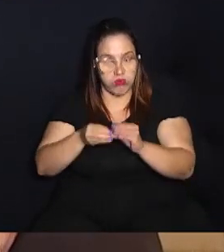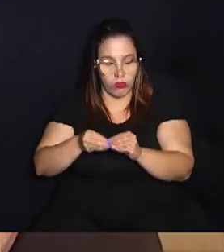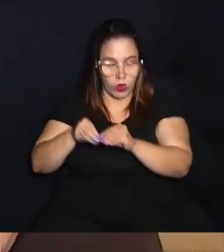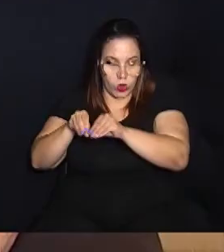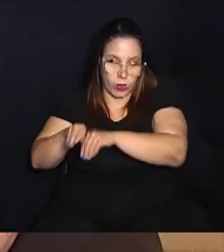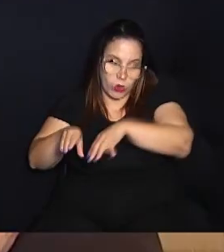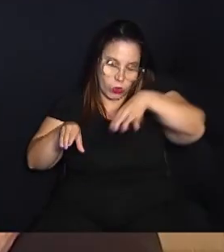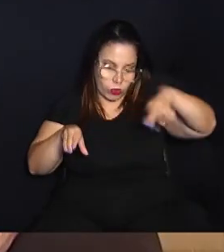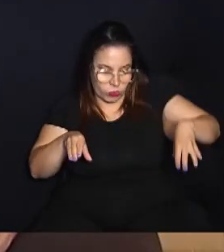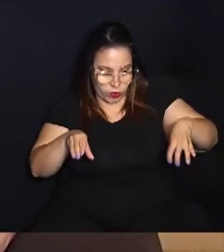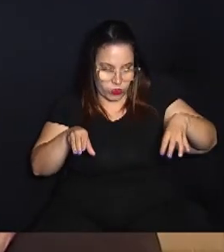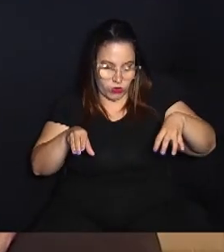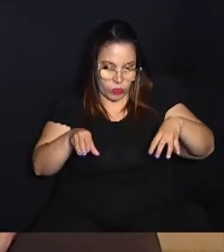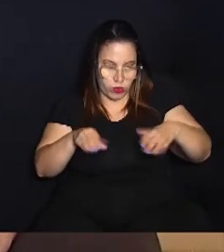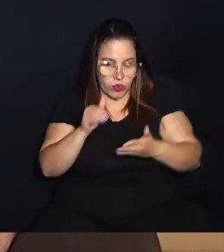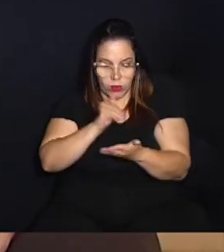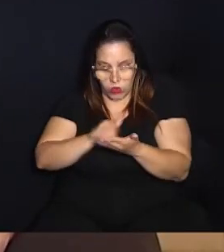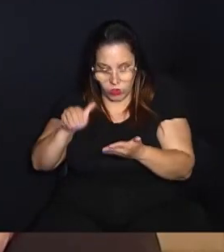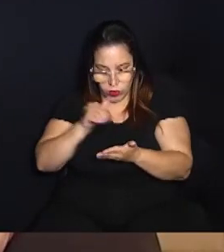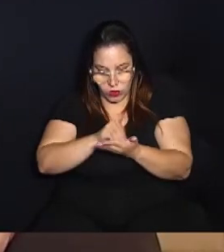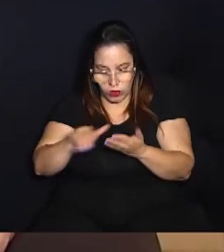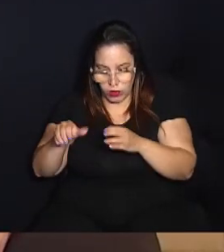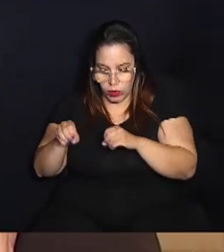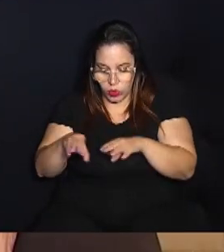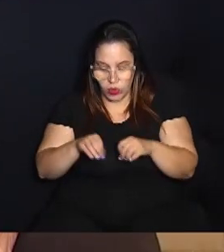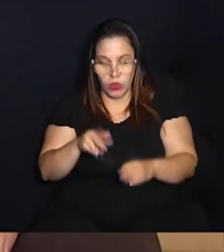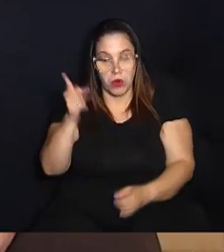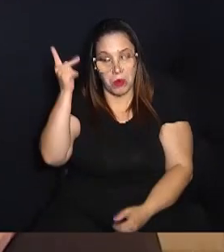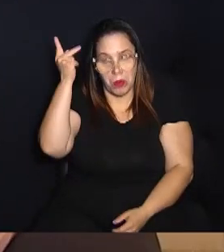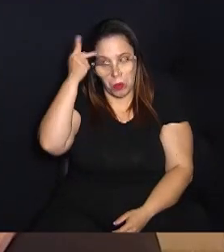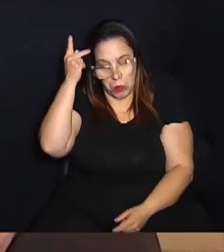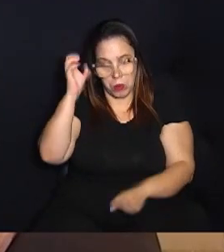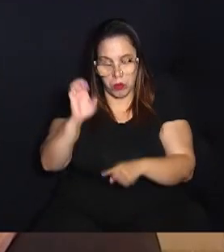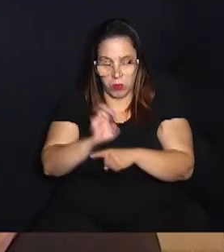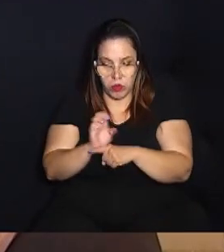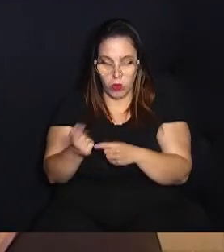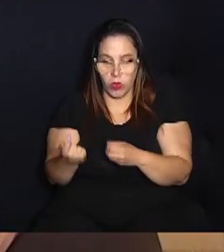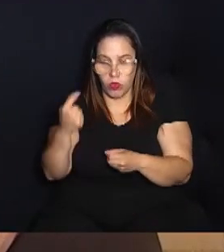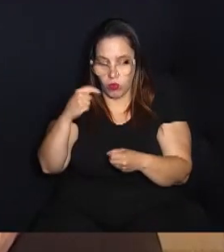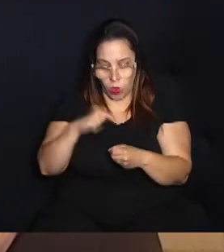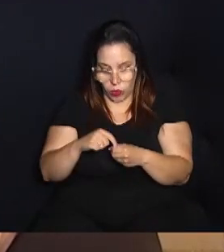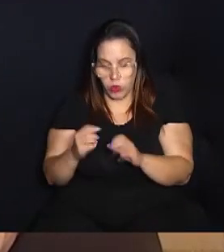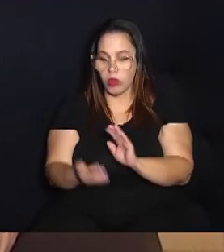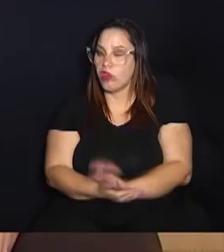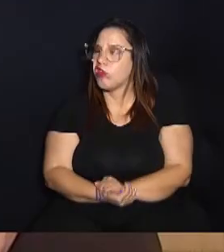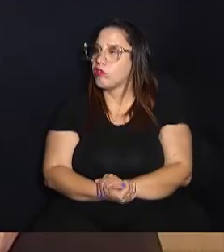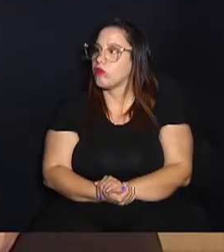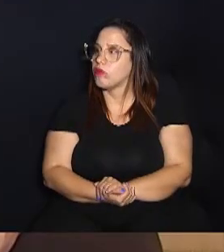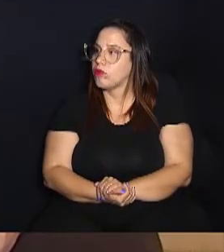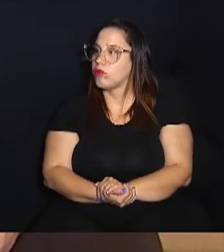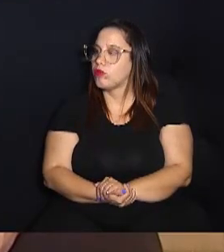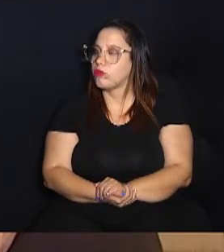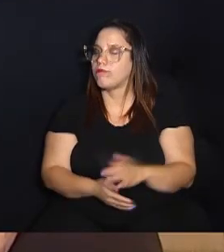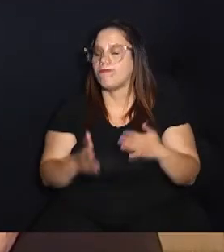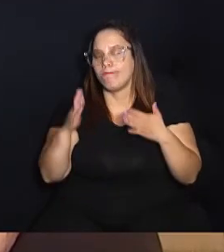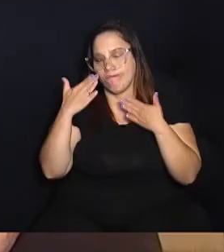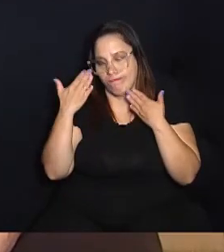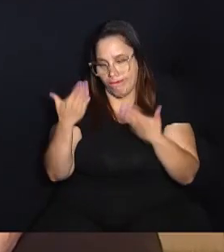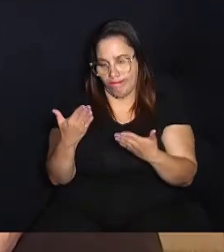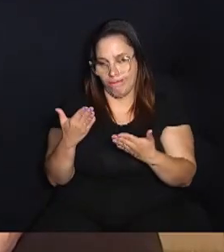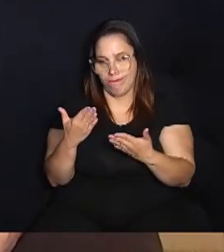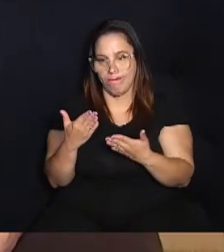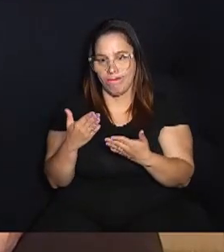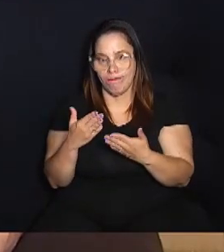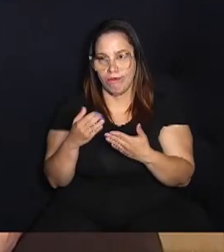político, foi secretário de Educação no estado de São Paulo quando retorna, foi agraciado com um